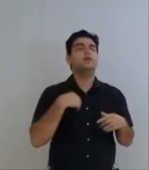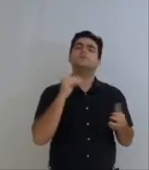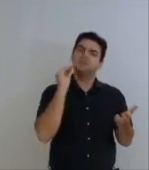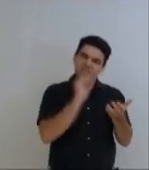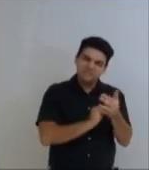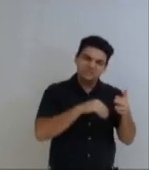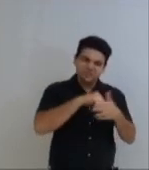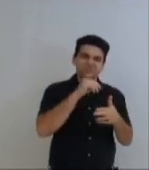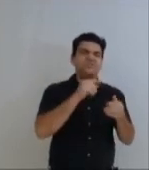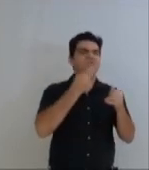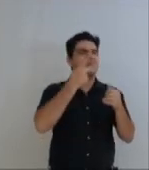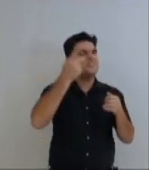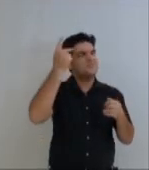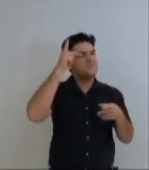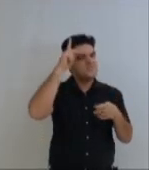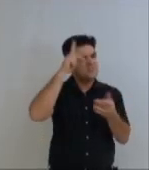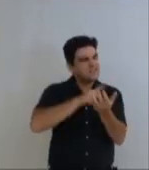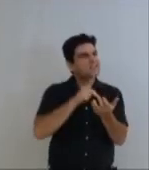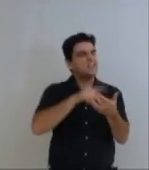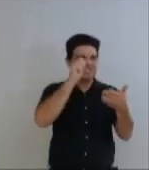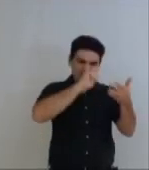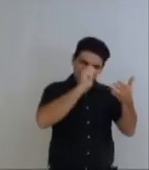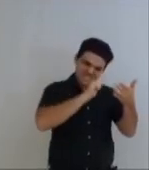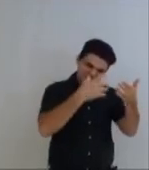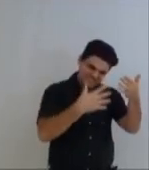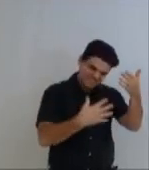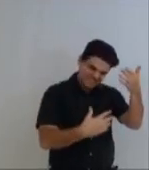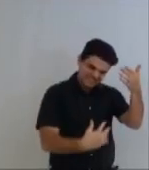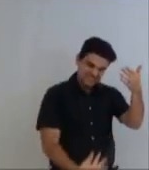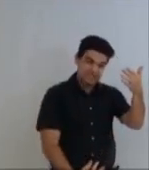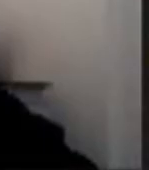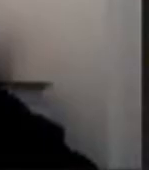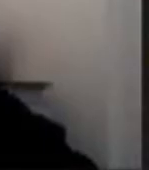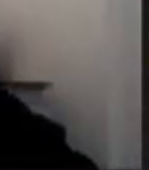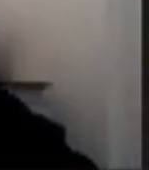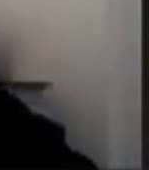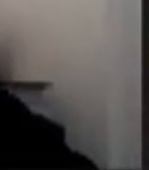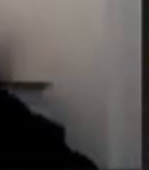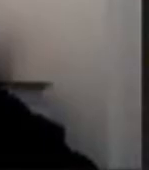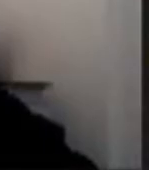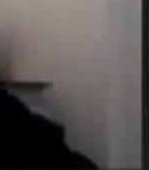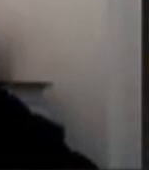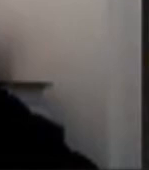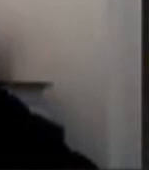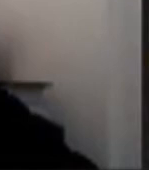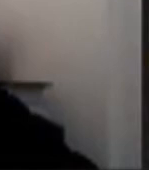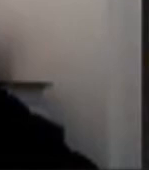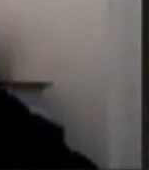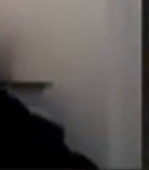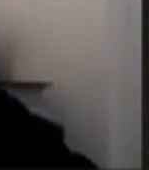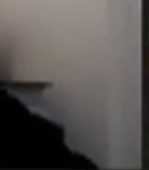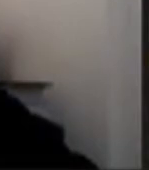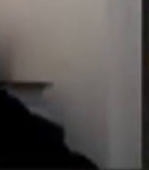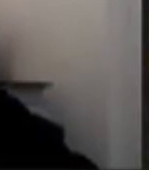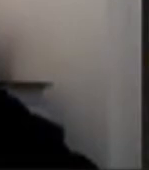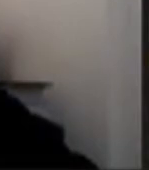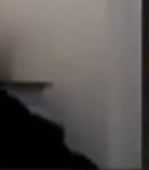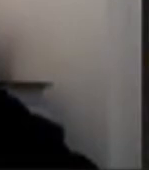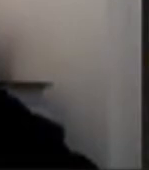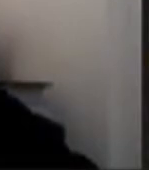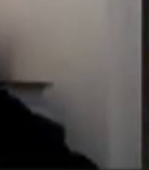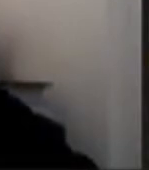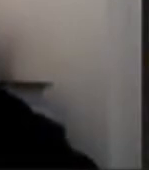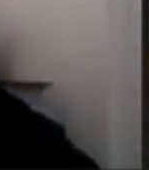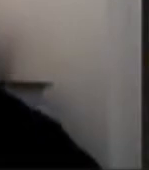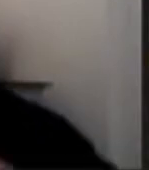em até dois terços chegando ao mínimo legal de um ano e oito meses o ministro lembrou ainda que nesses casos o crime de tráfico